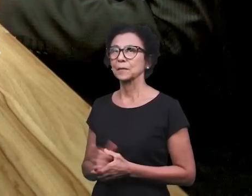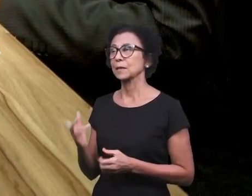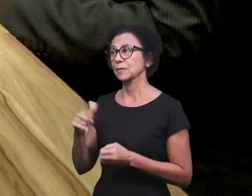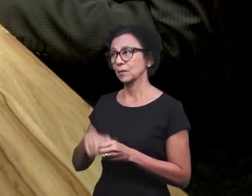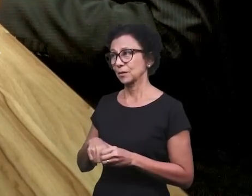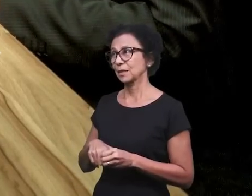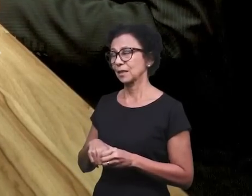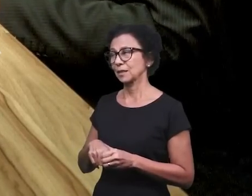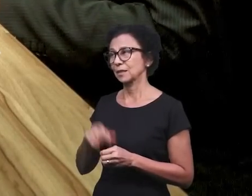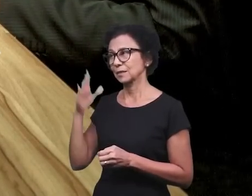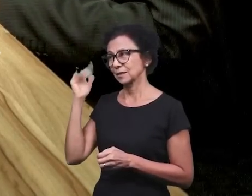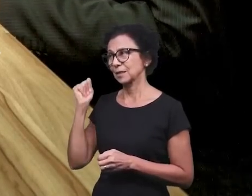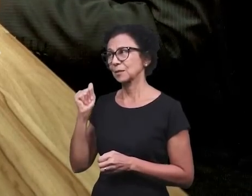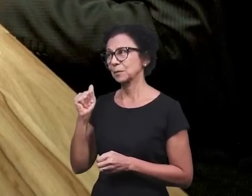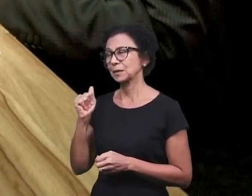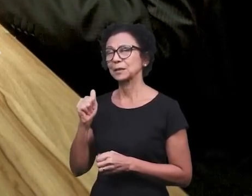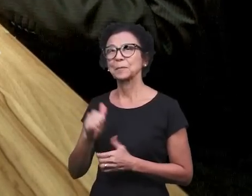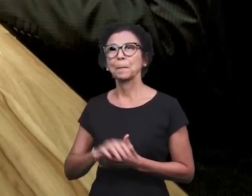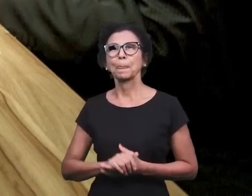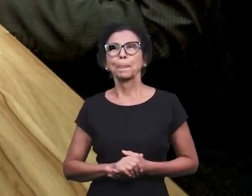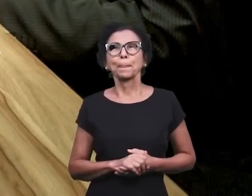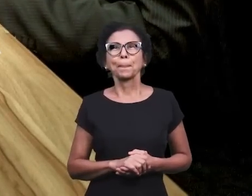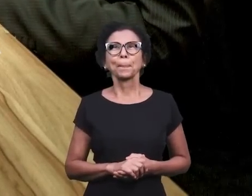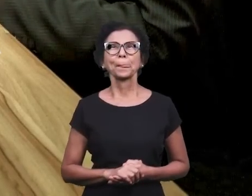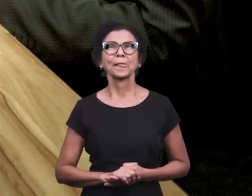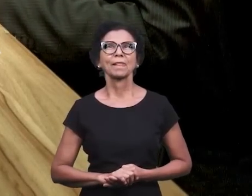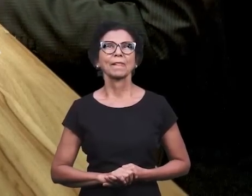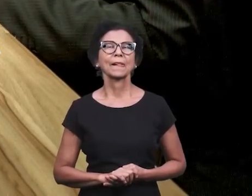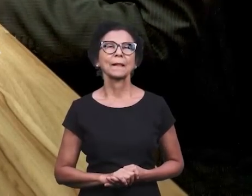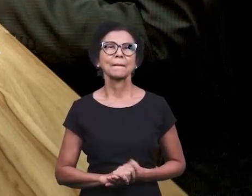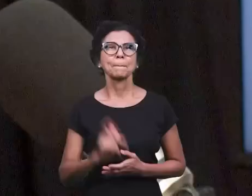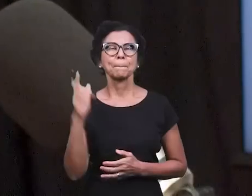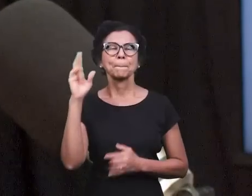você vai voltar, você sabe disso, né? Glória a Deus, estou à disposição.